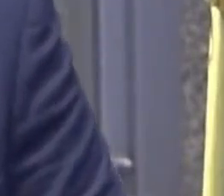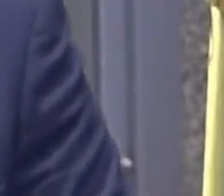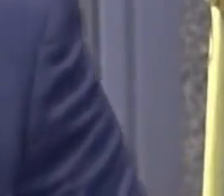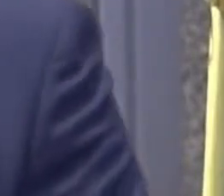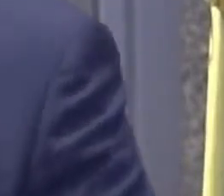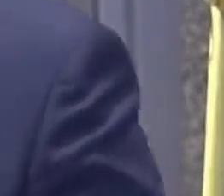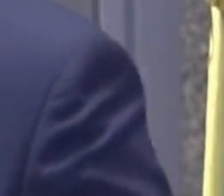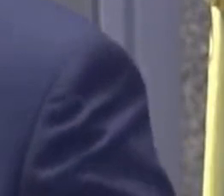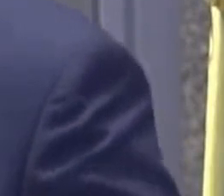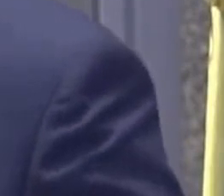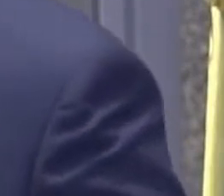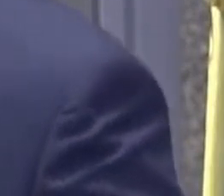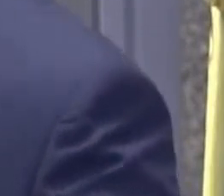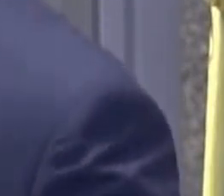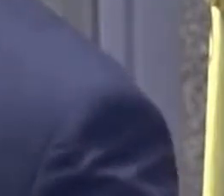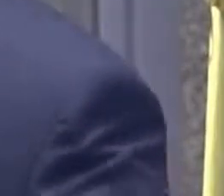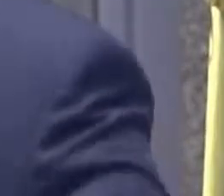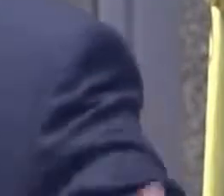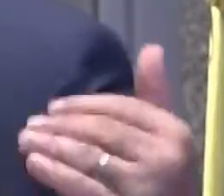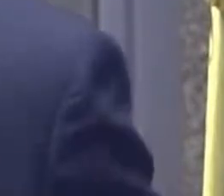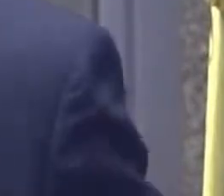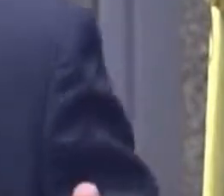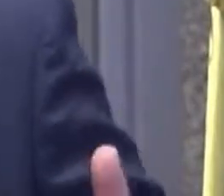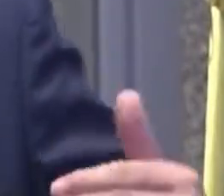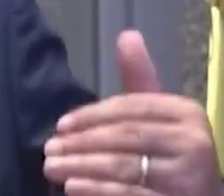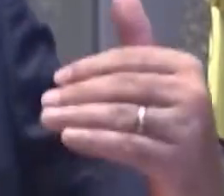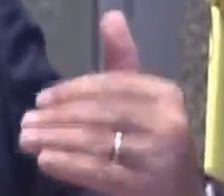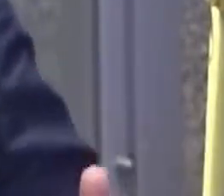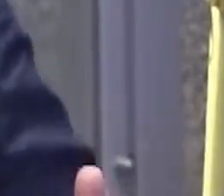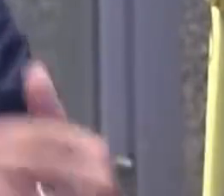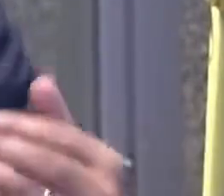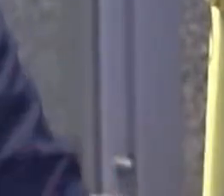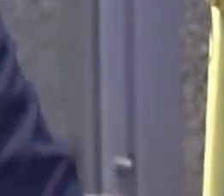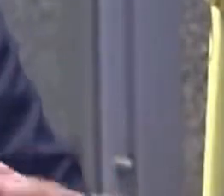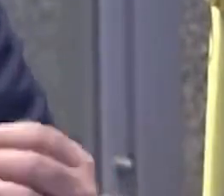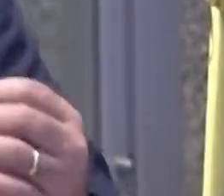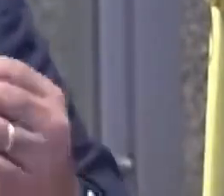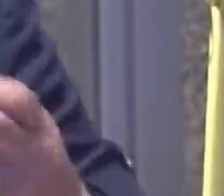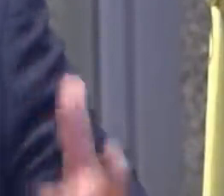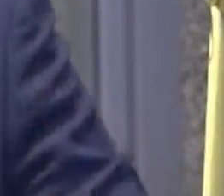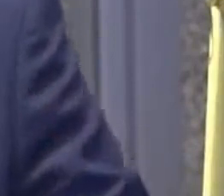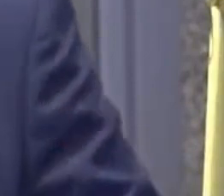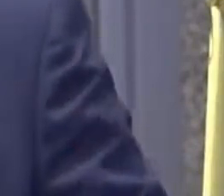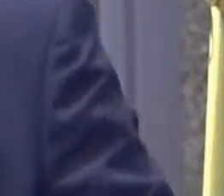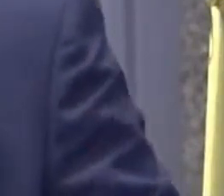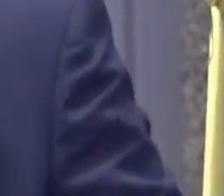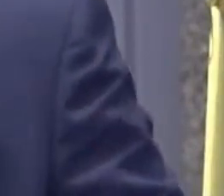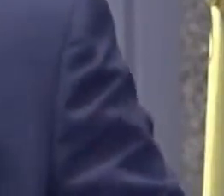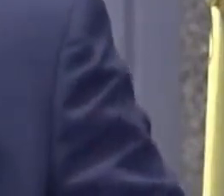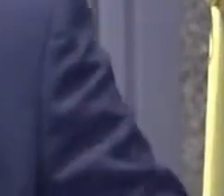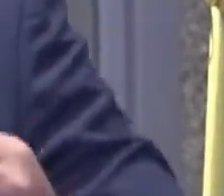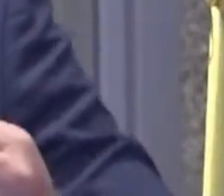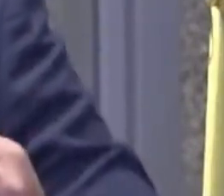especializados e segundo que esse profissionais aqui na rede poderão ficar ociosos Imagina você pegar o neurocirurgião